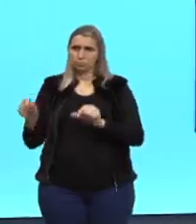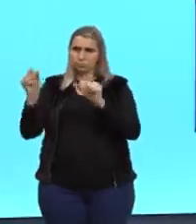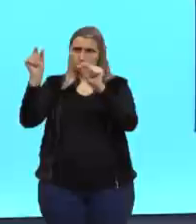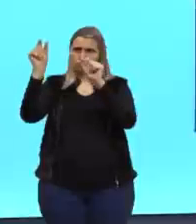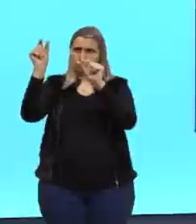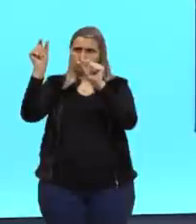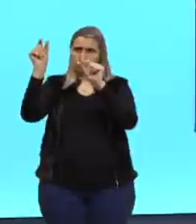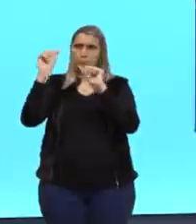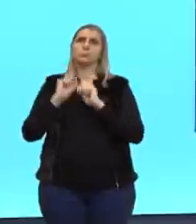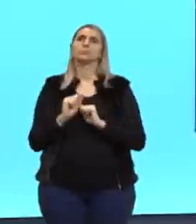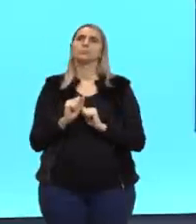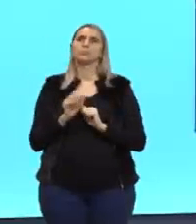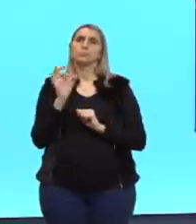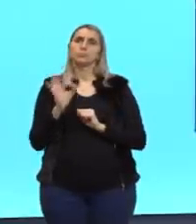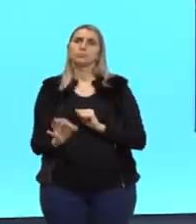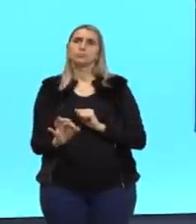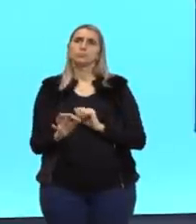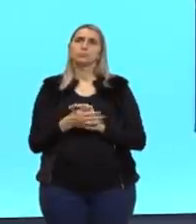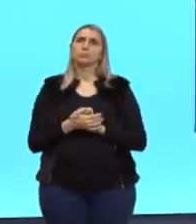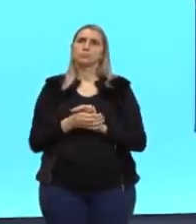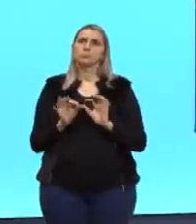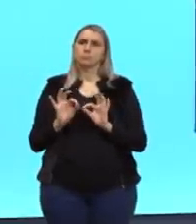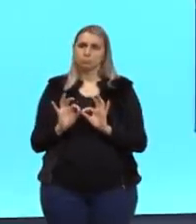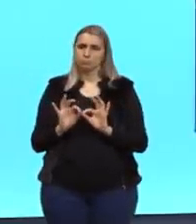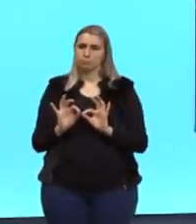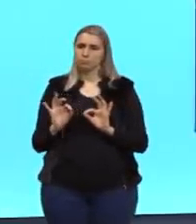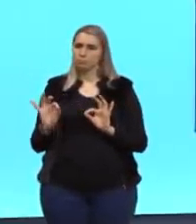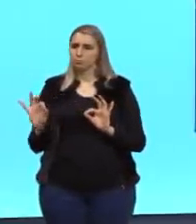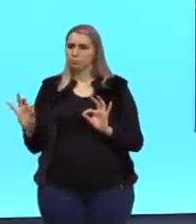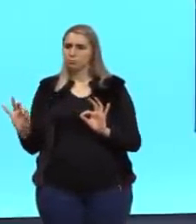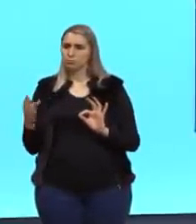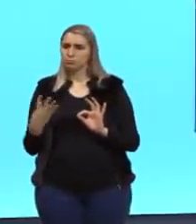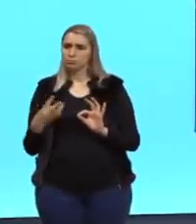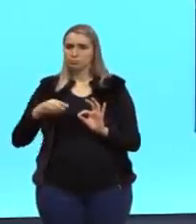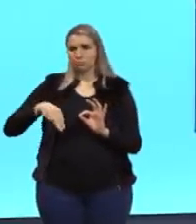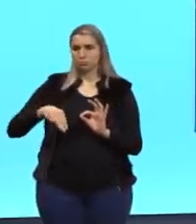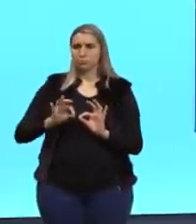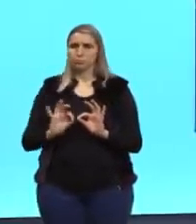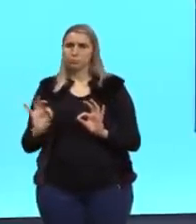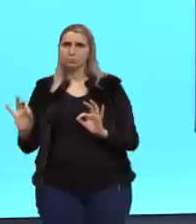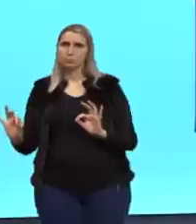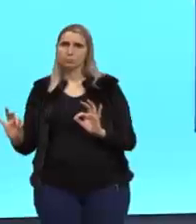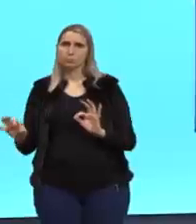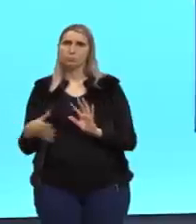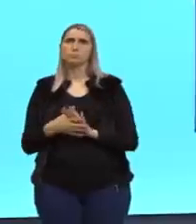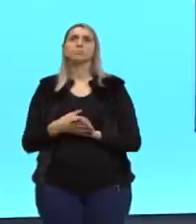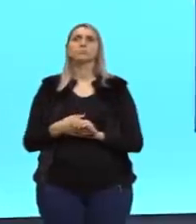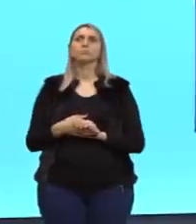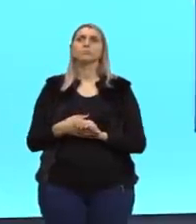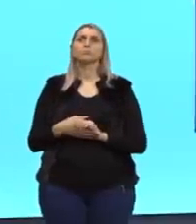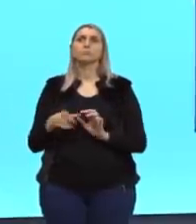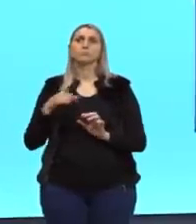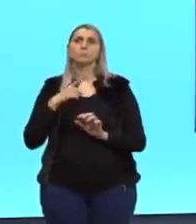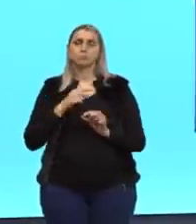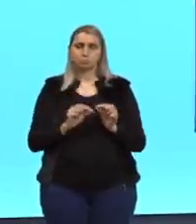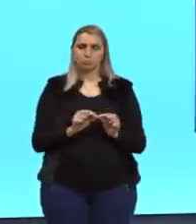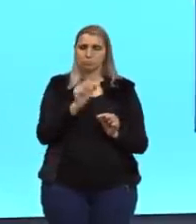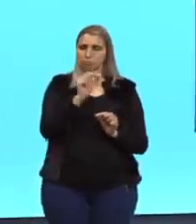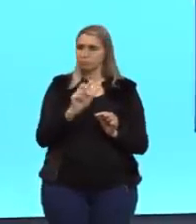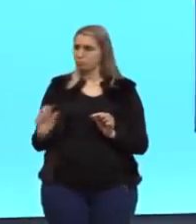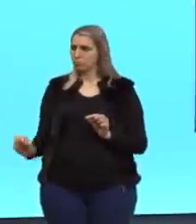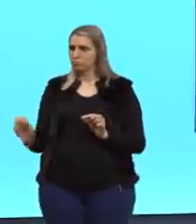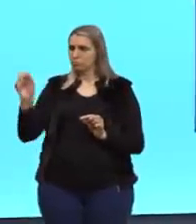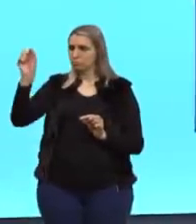Certo? Estão a distância de 4 metros um do outro. Então, se eu tenho um poste aqui e outro